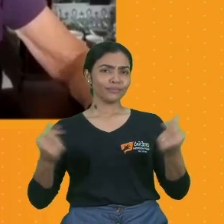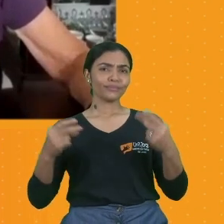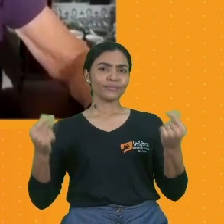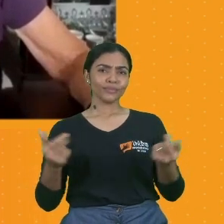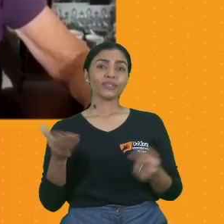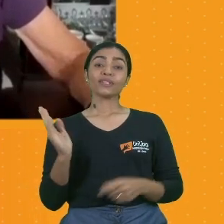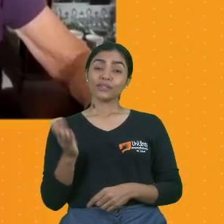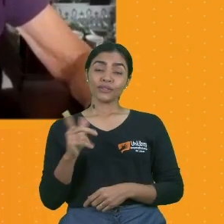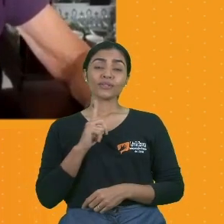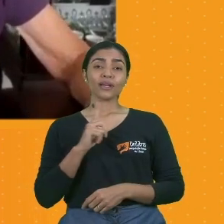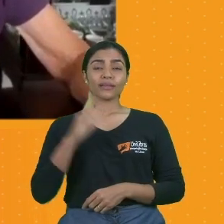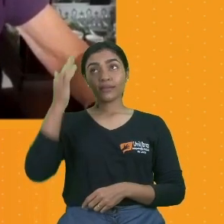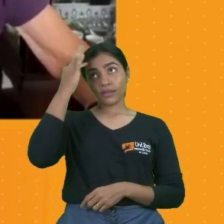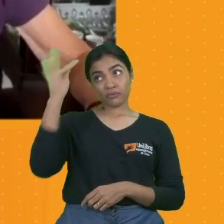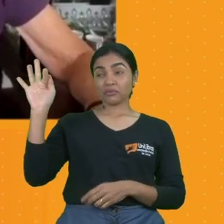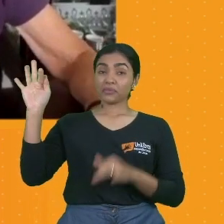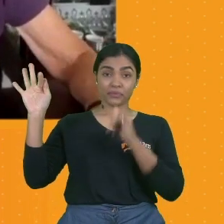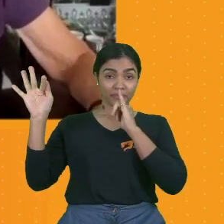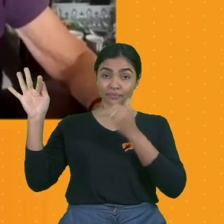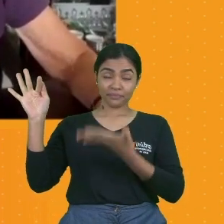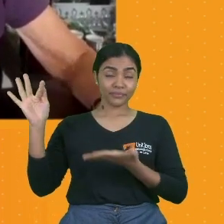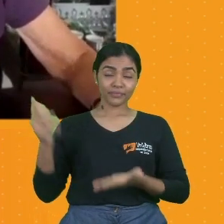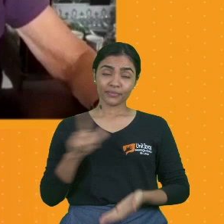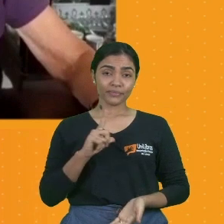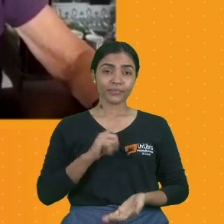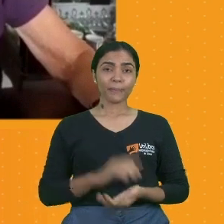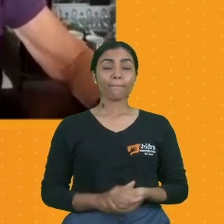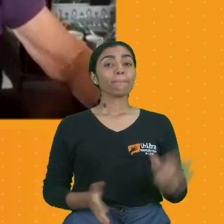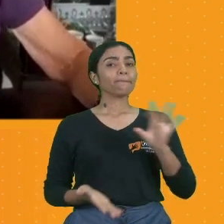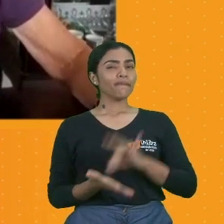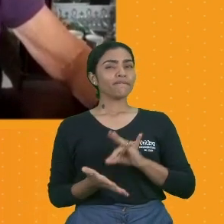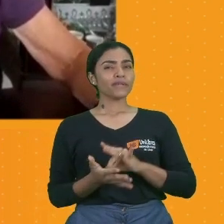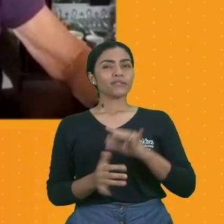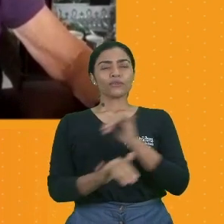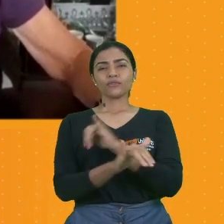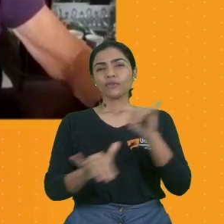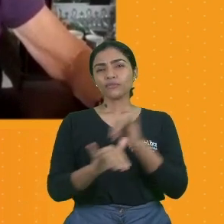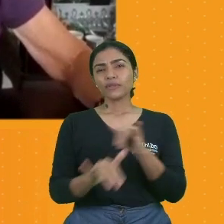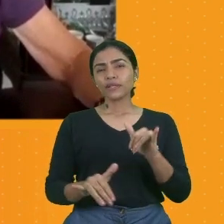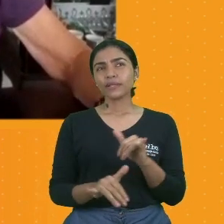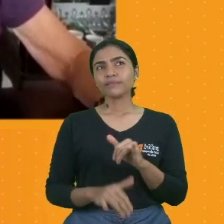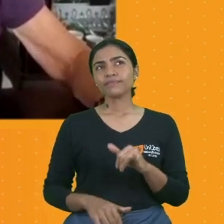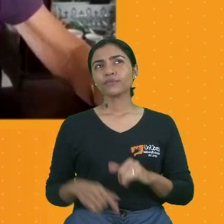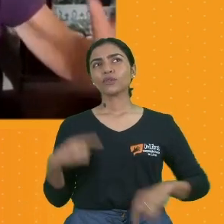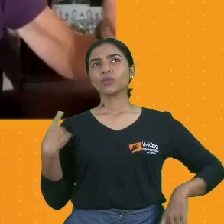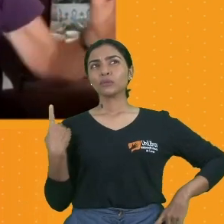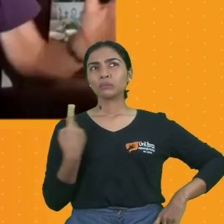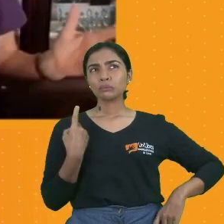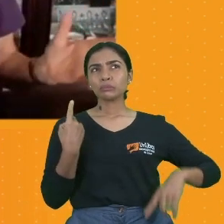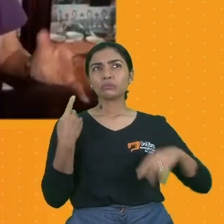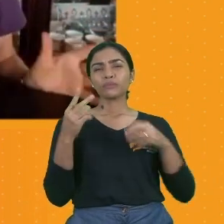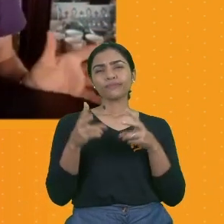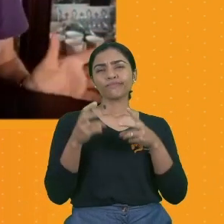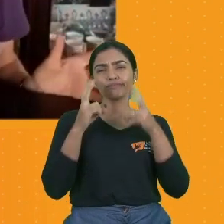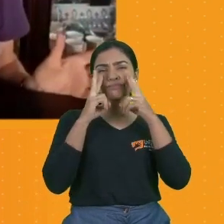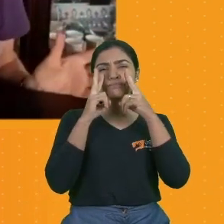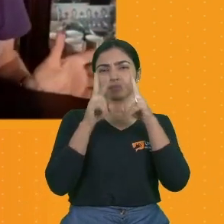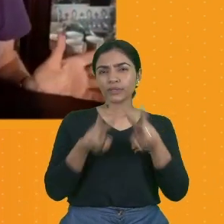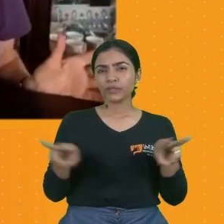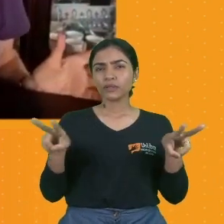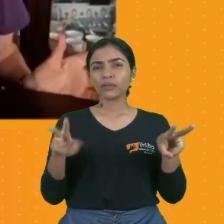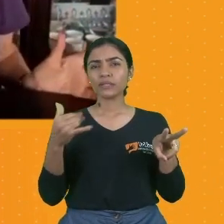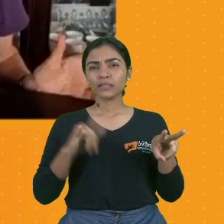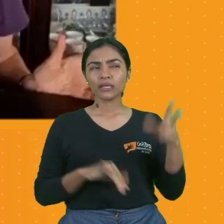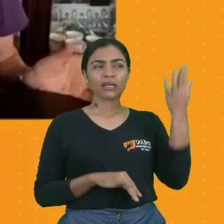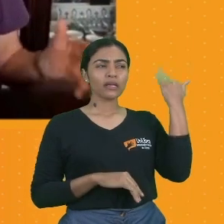realmente e eu tenho que te dizer que é o nosso ver exatamente o que eu disser não tinha